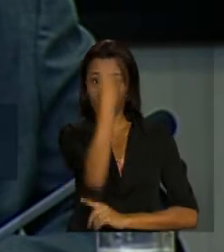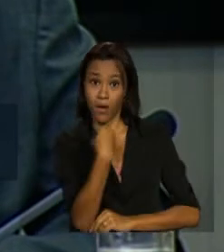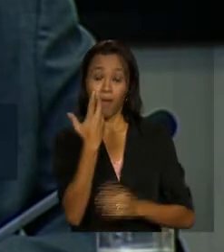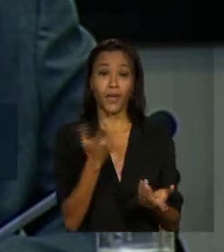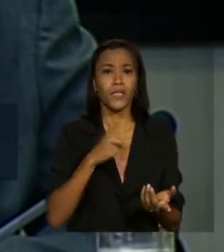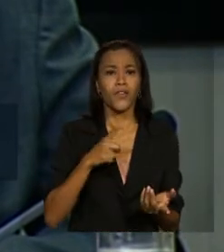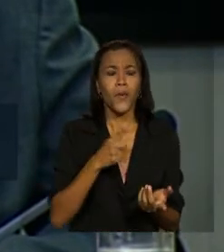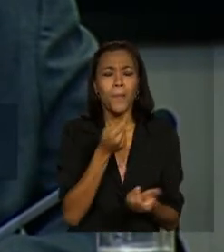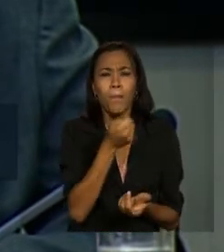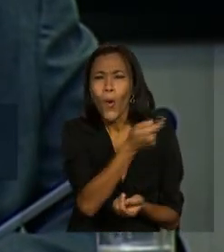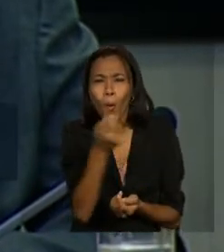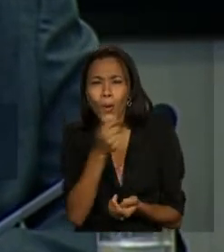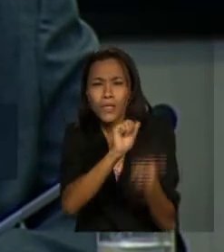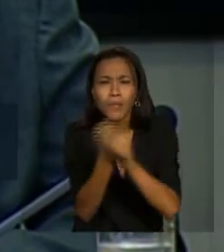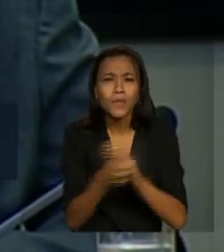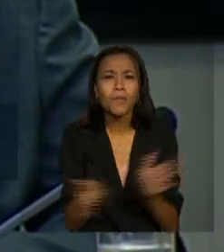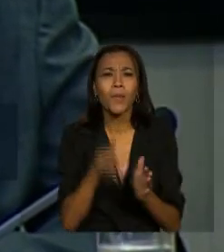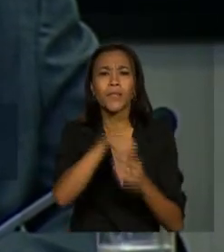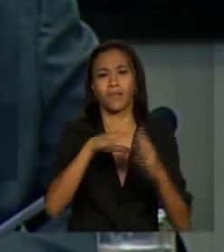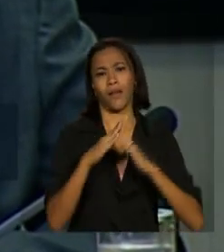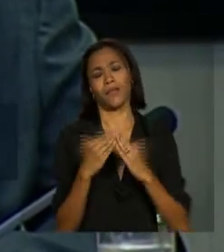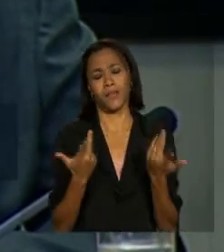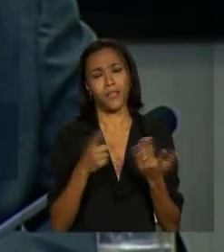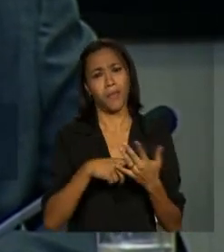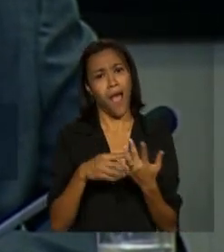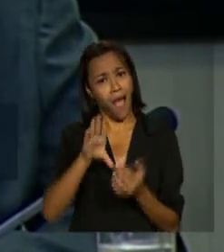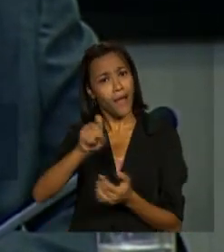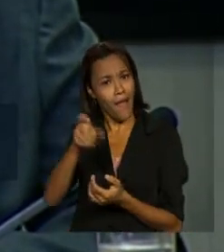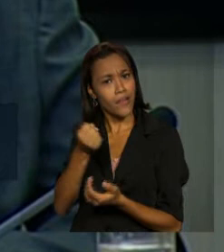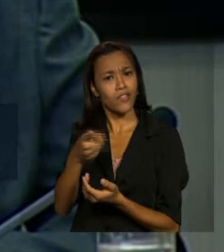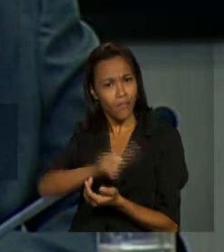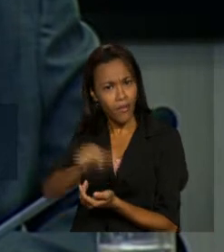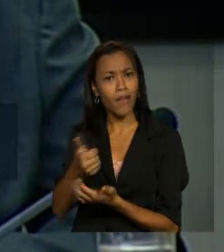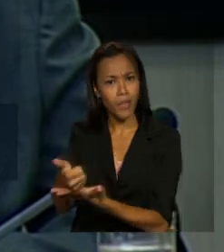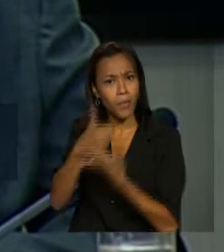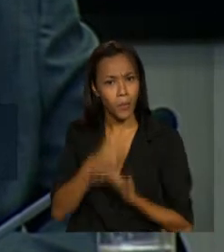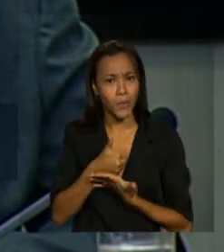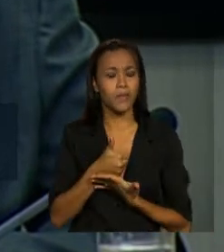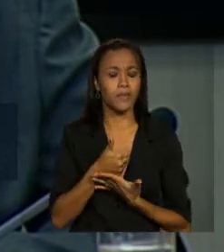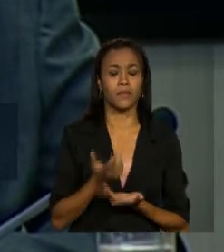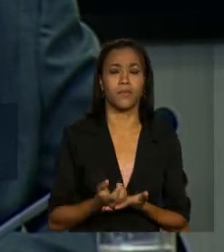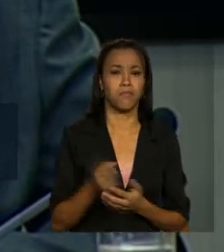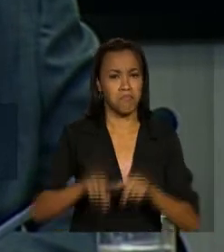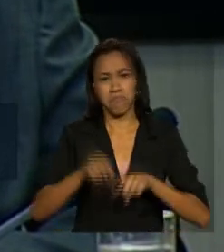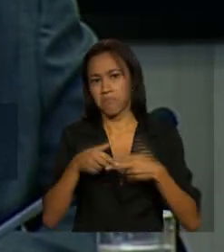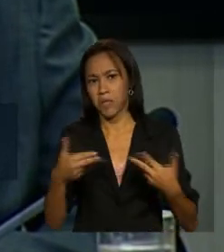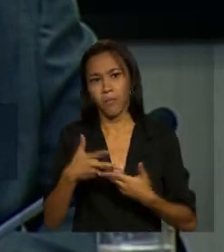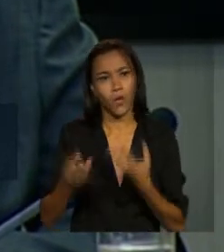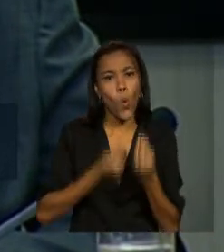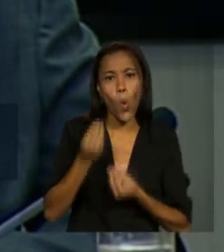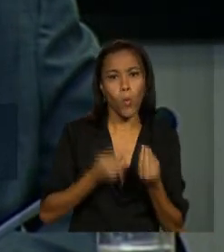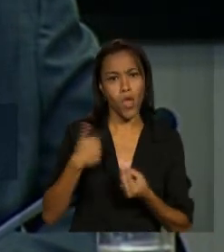precisar de pequenas adaptações, mas essas adaptações a Caixa Econômica vai estar me cedendo quando eu me identifico